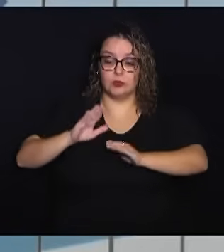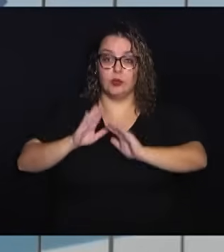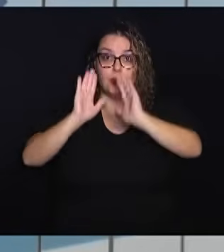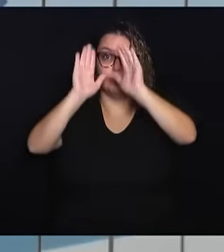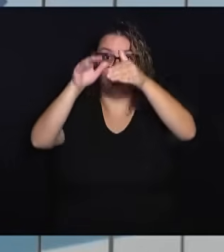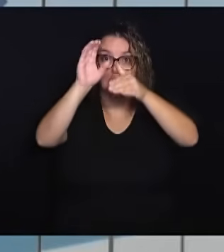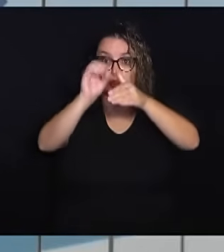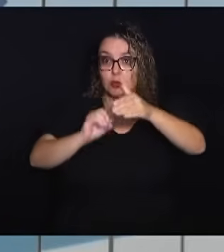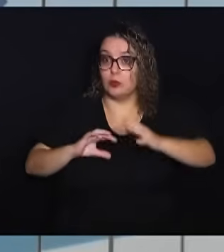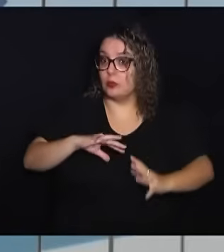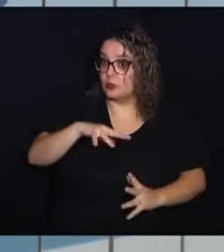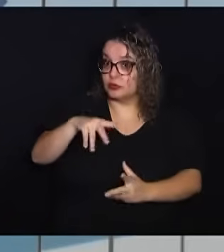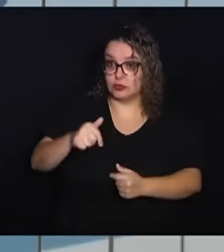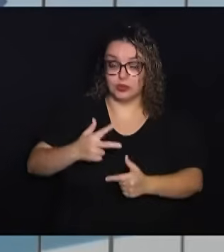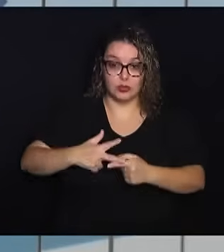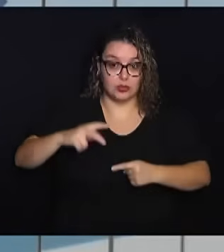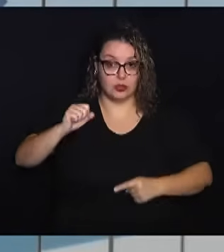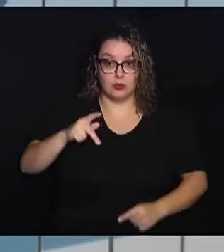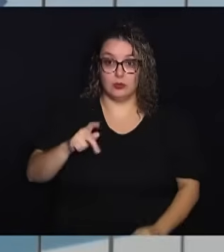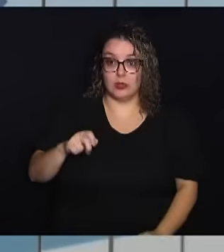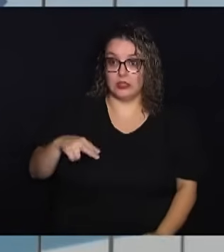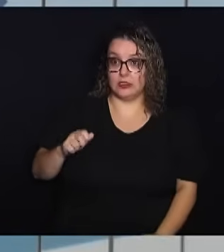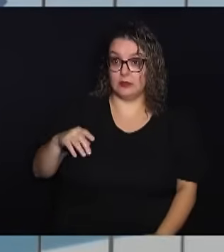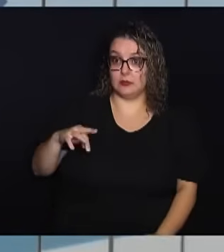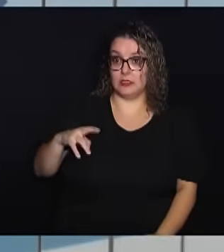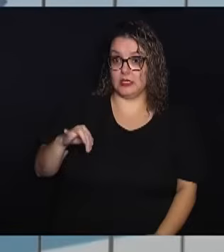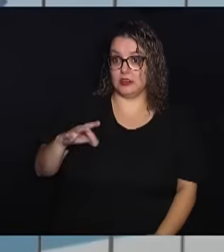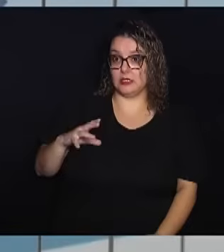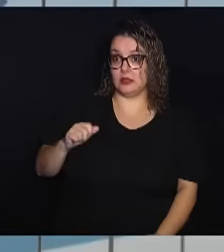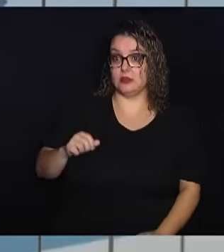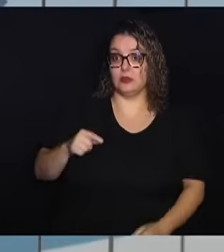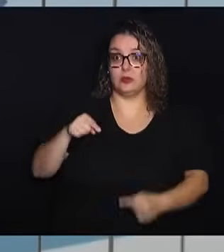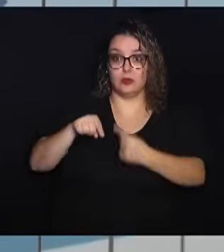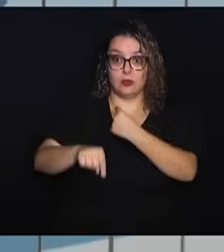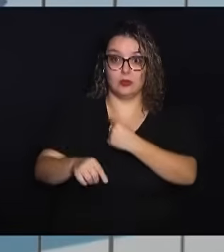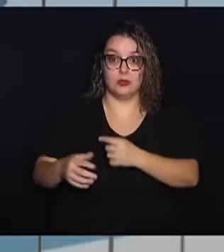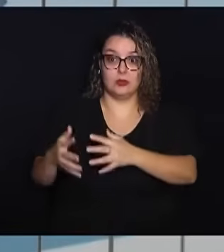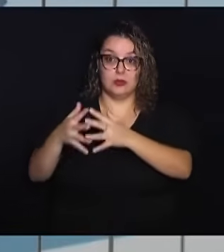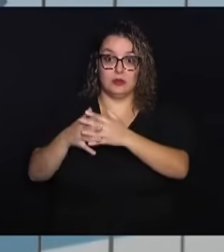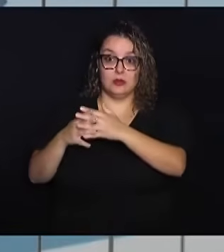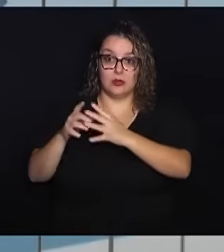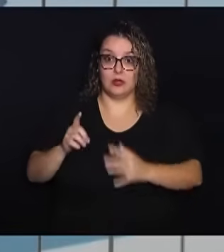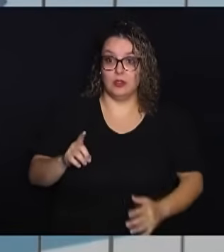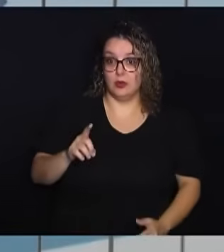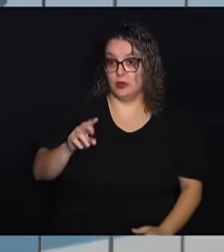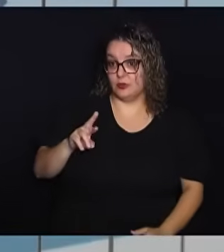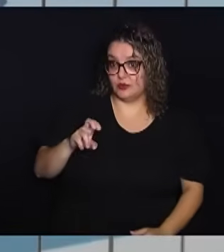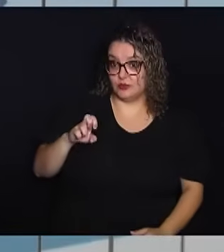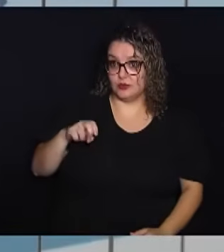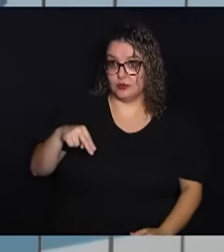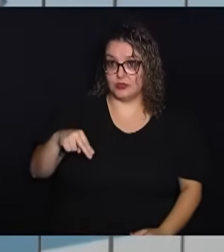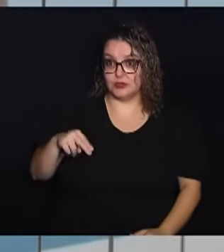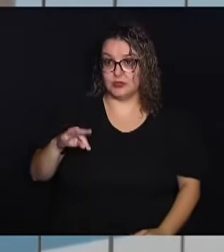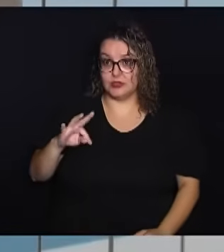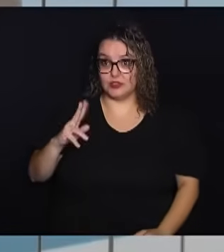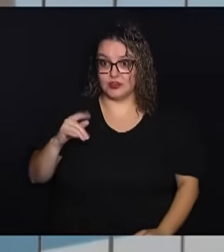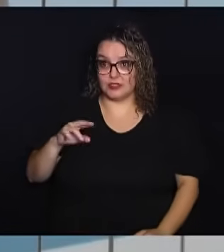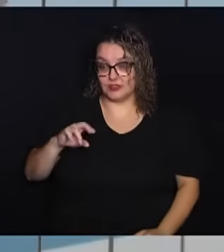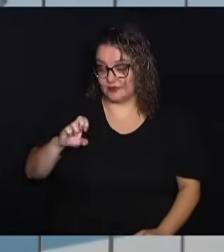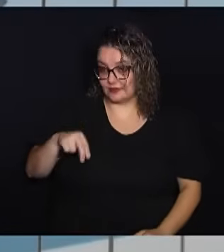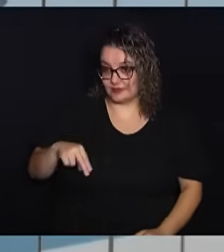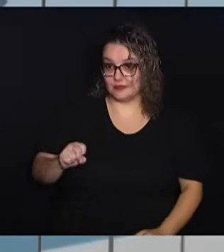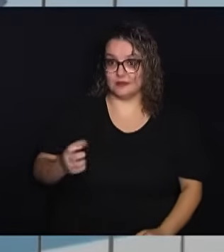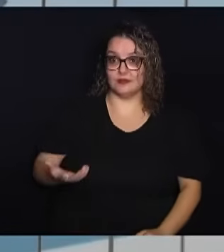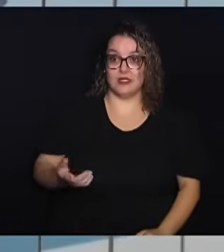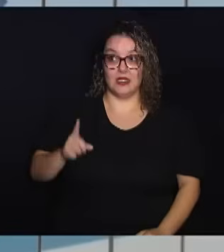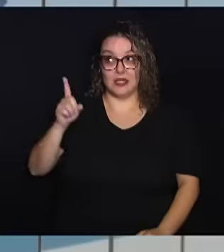O Oscar, ele ganhou os Jogos Pan-Americanos contra os Estados Unidos, que era o Dream Team, a seleção do Michael Jordan lá nos Estados Unidos,